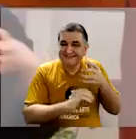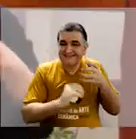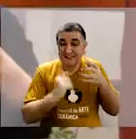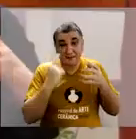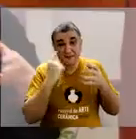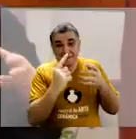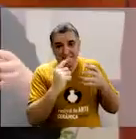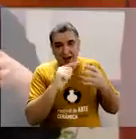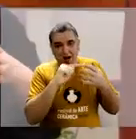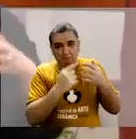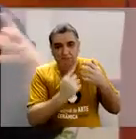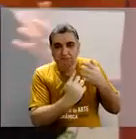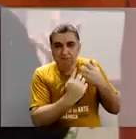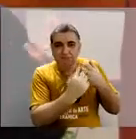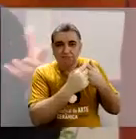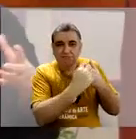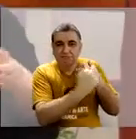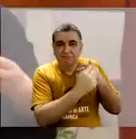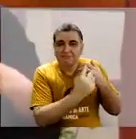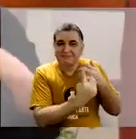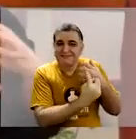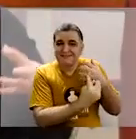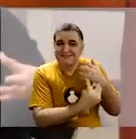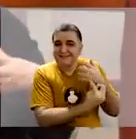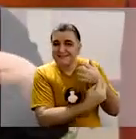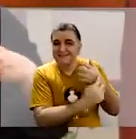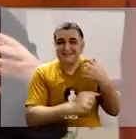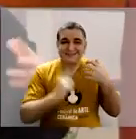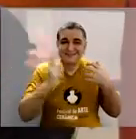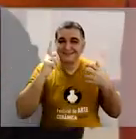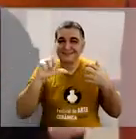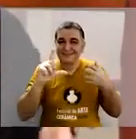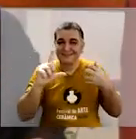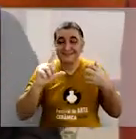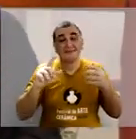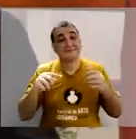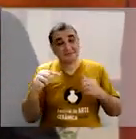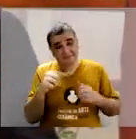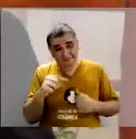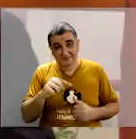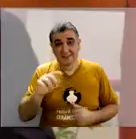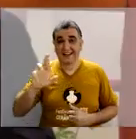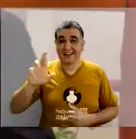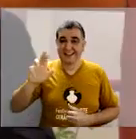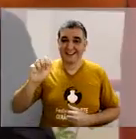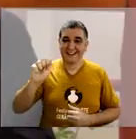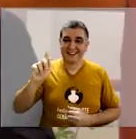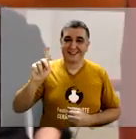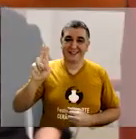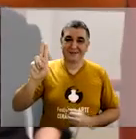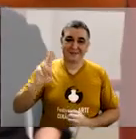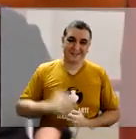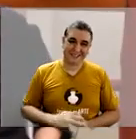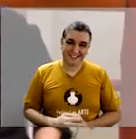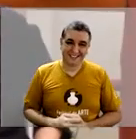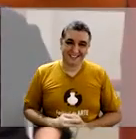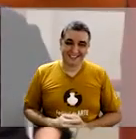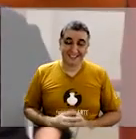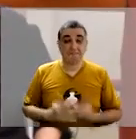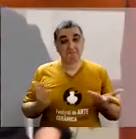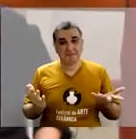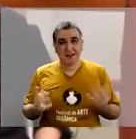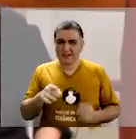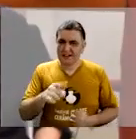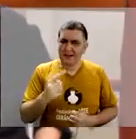e enegrece, e é o que te mostra esse quarteado, que é o típico, né, do Haku. Não tente